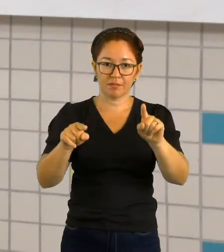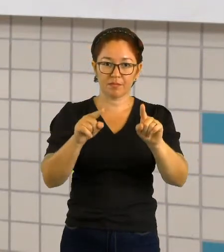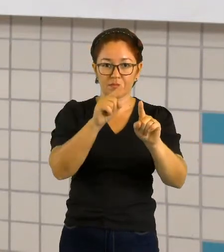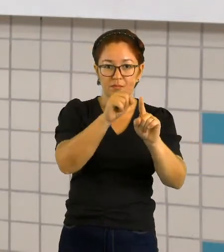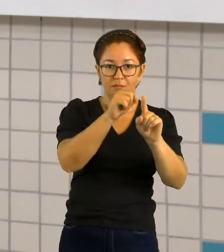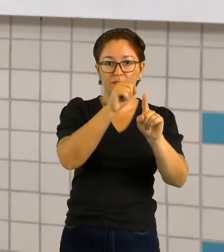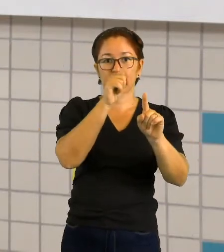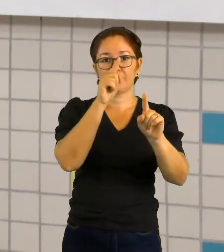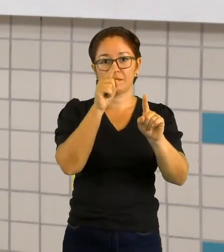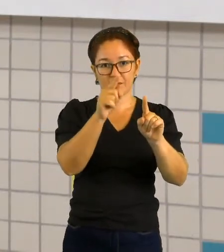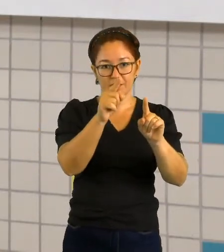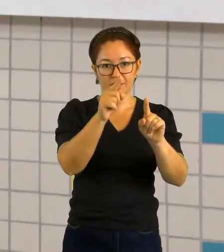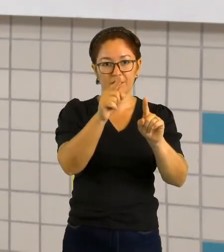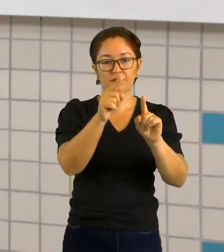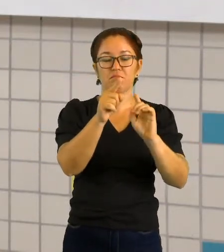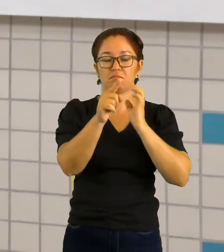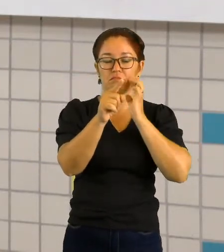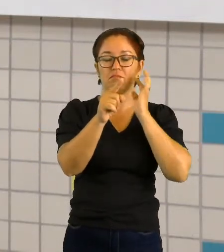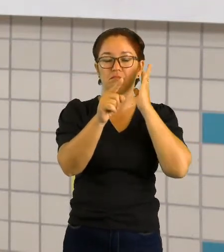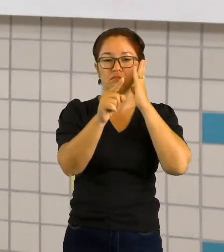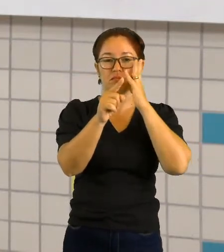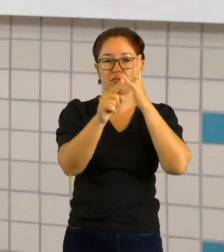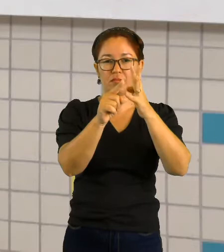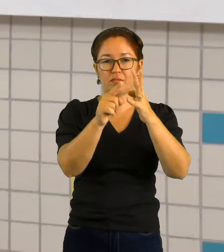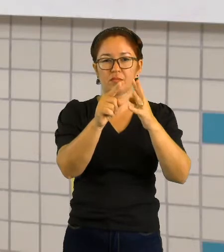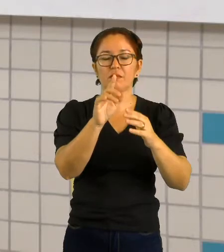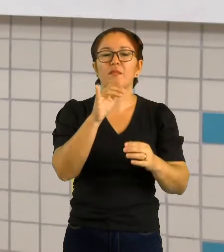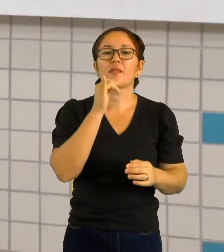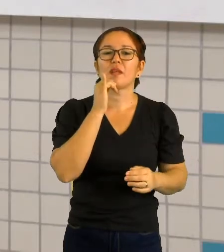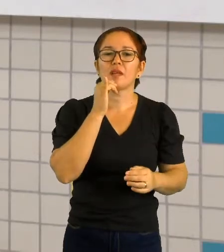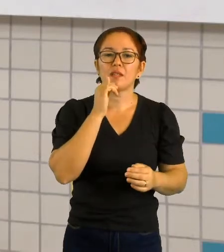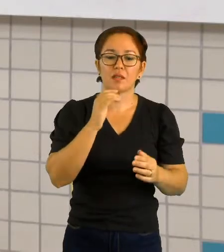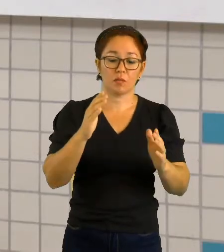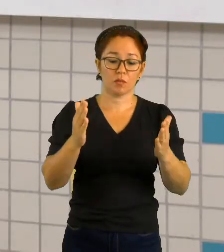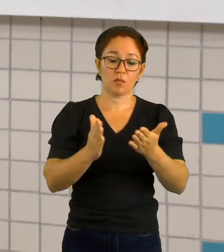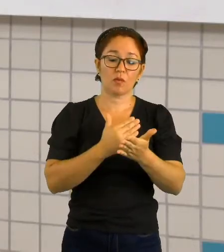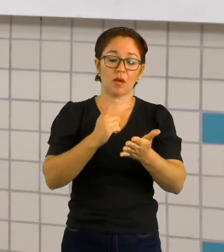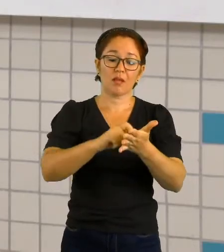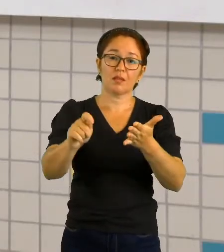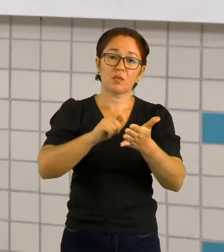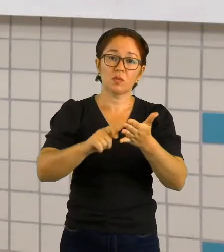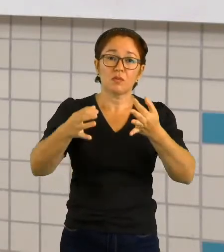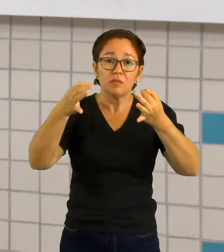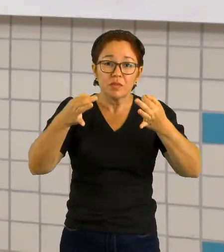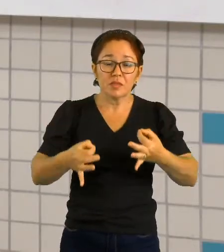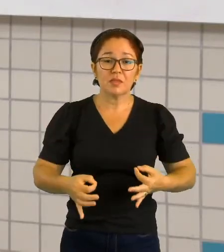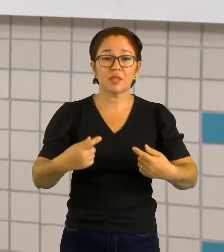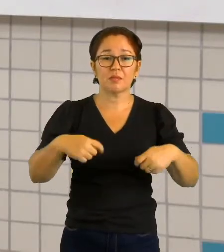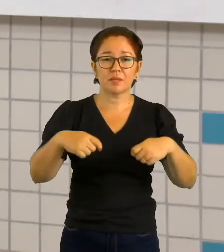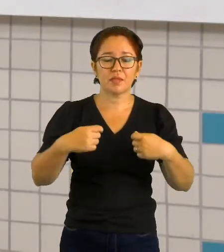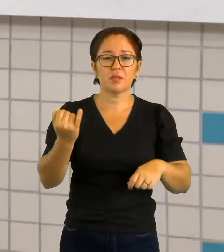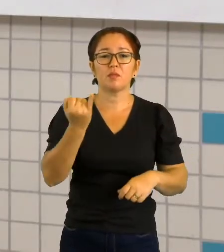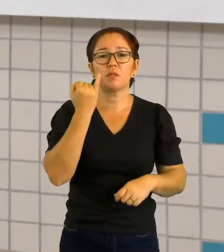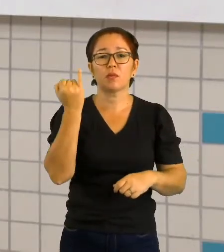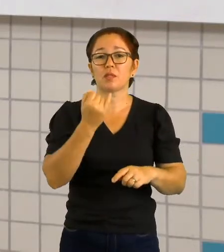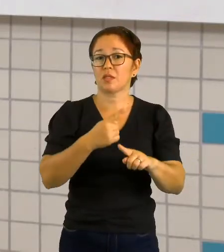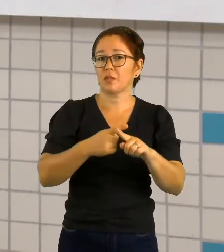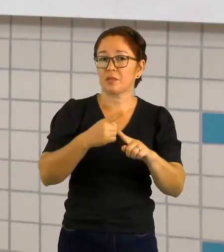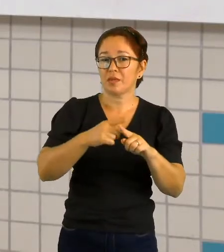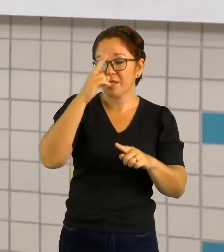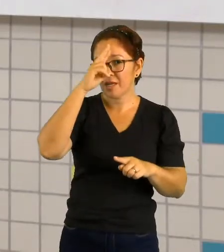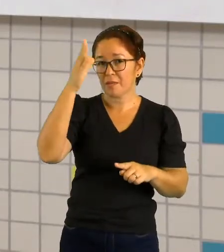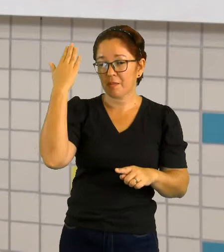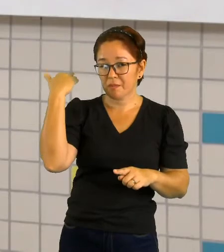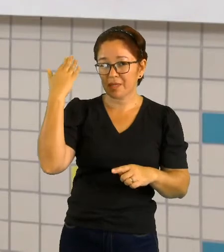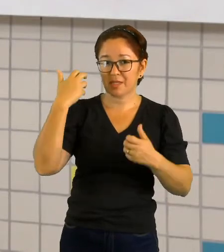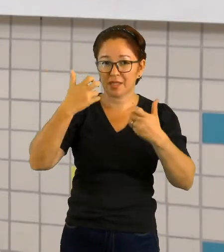preciso aprender a escrever no meu caderno corretamente? Porque nós vimos na aula passada o que é um texto poético